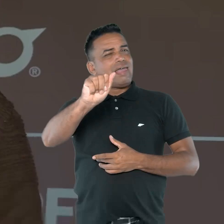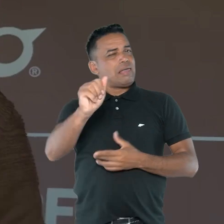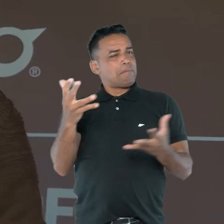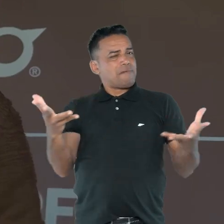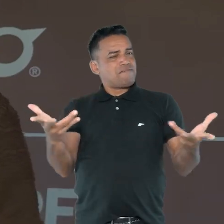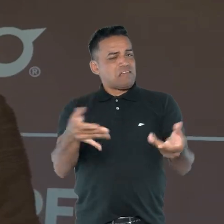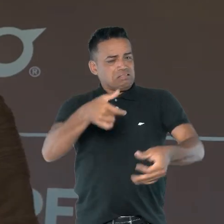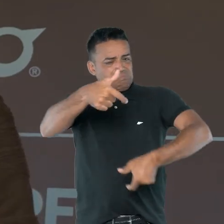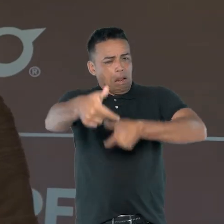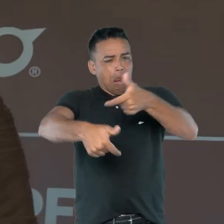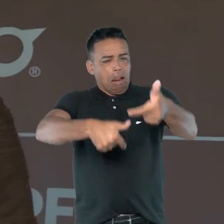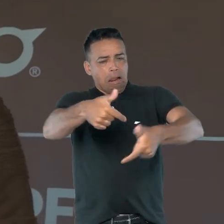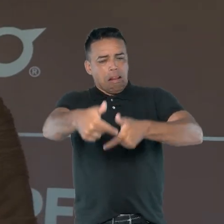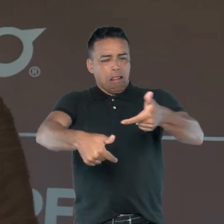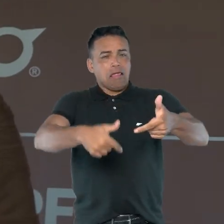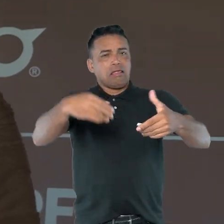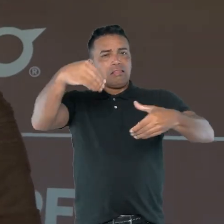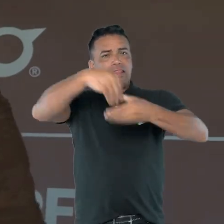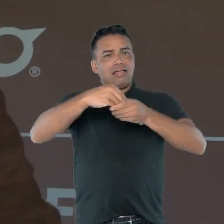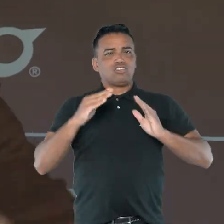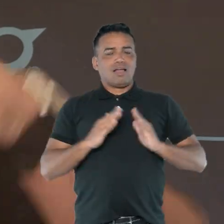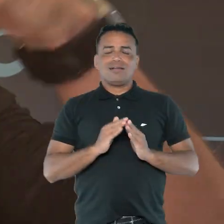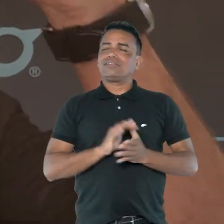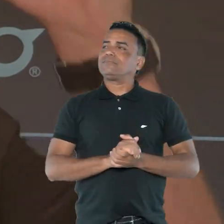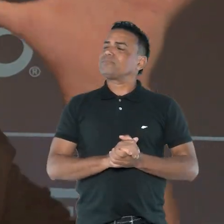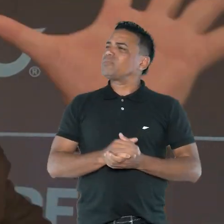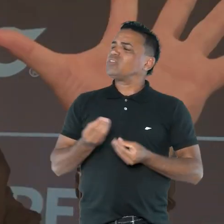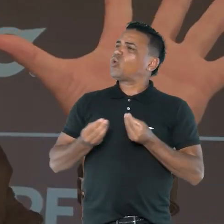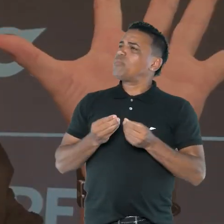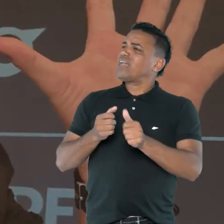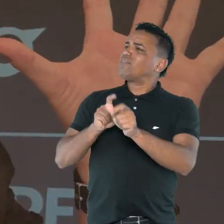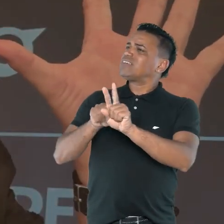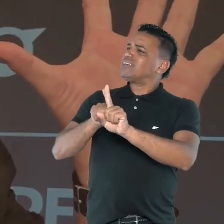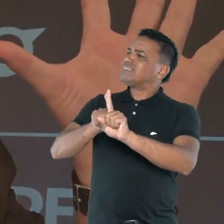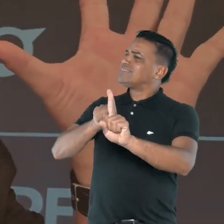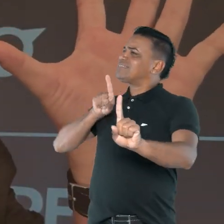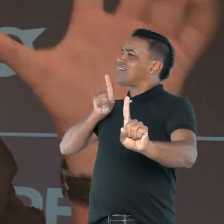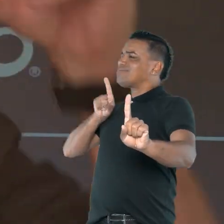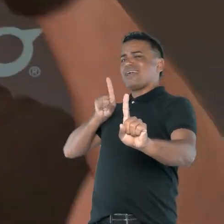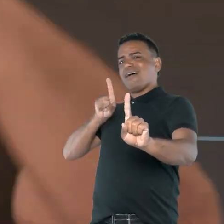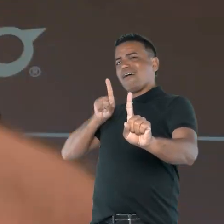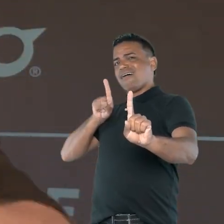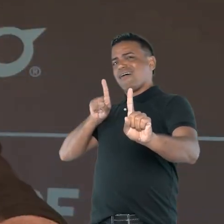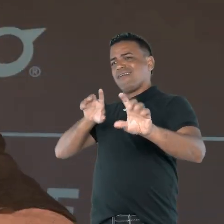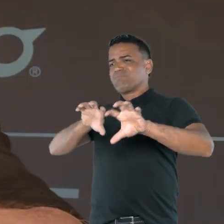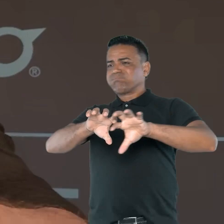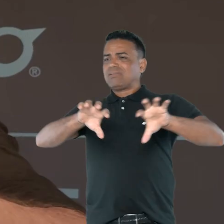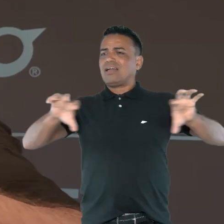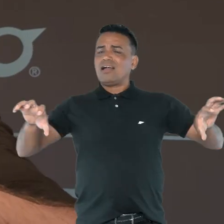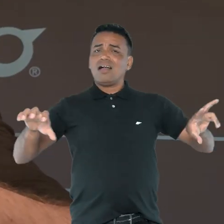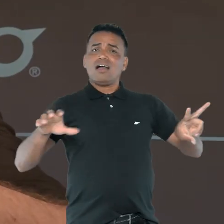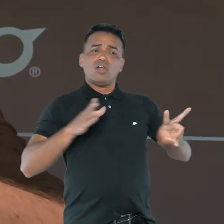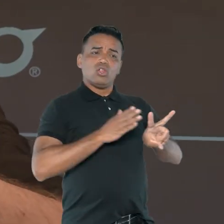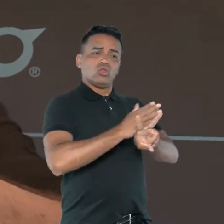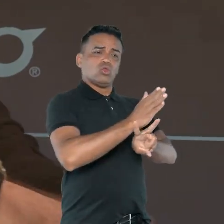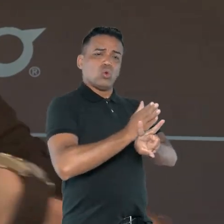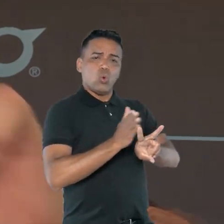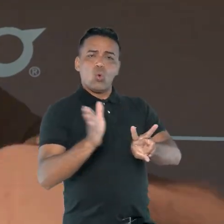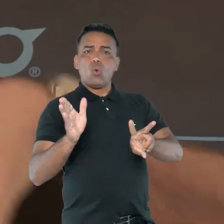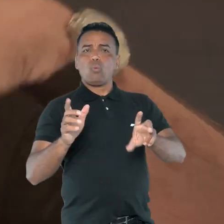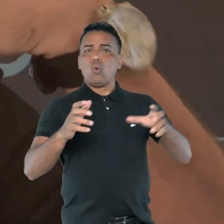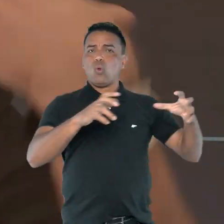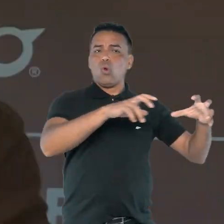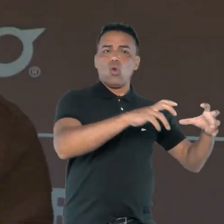Andréia executá-lo tão bem. Como é que é se distanciar, se enxergar nesse lugar,